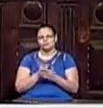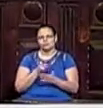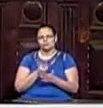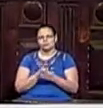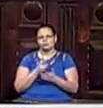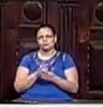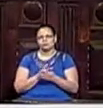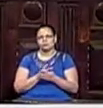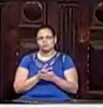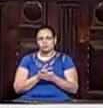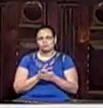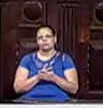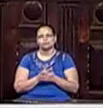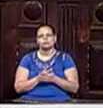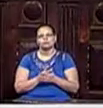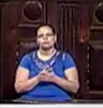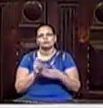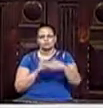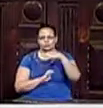mesmos sonegadores